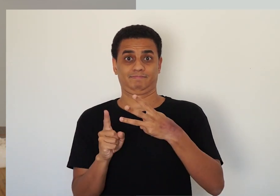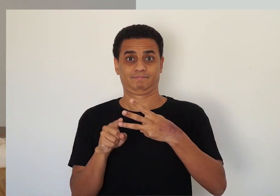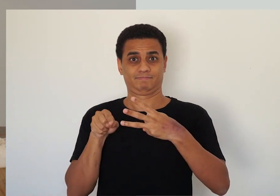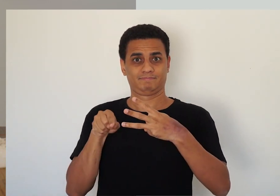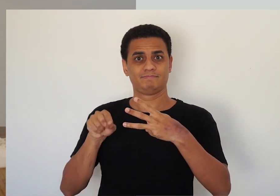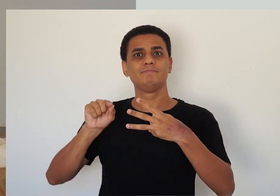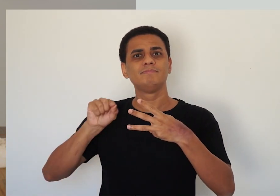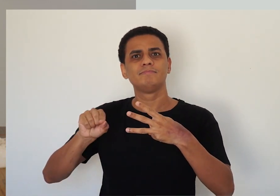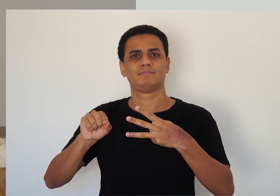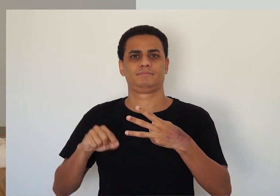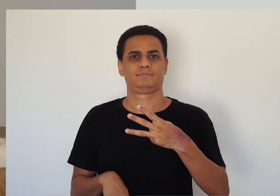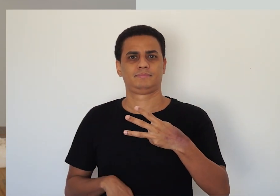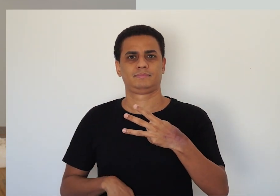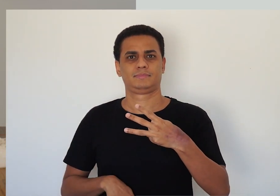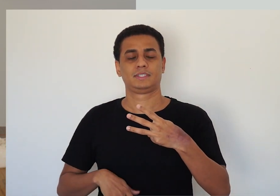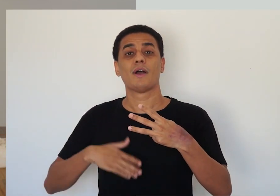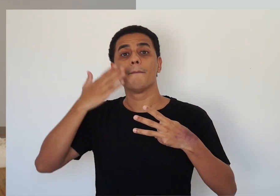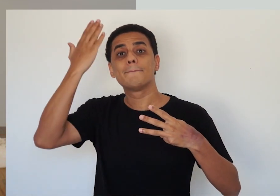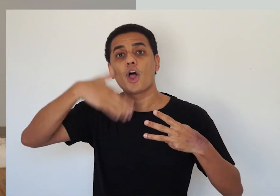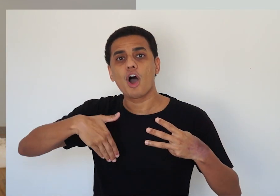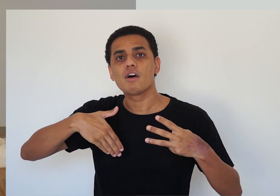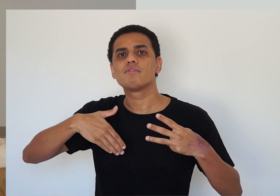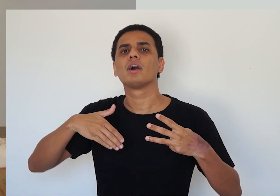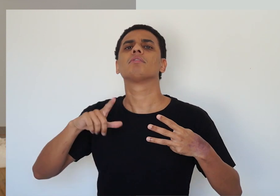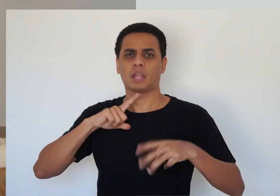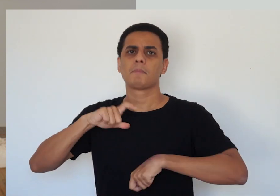o terceiro princípio. As provações, elas são